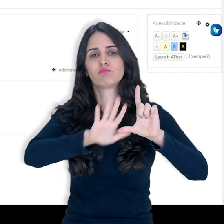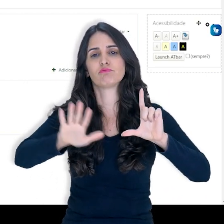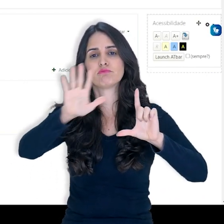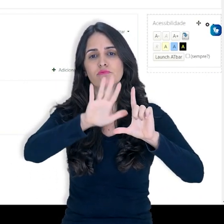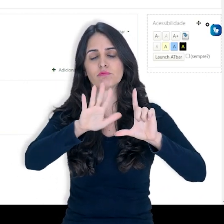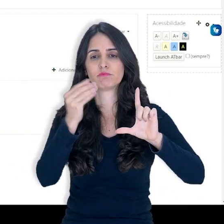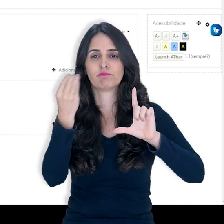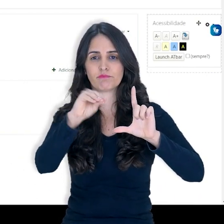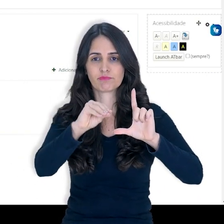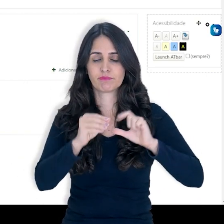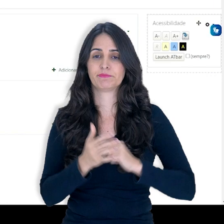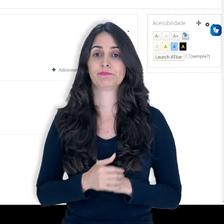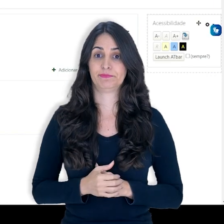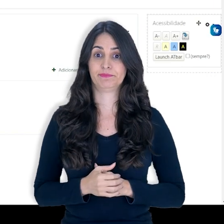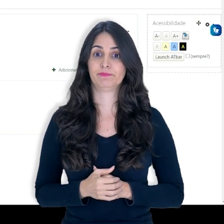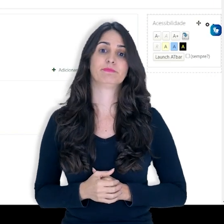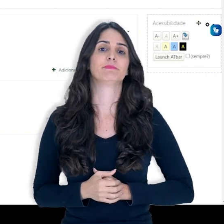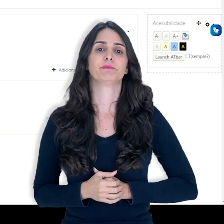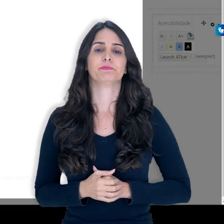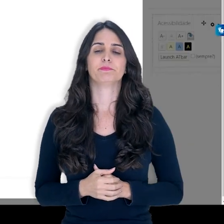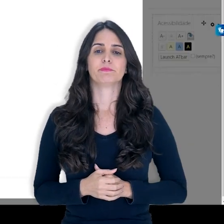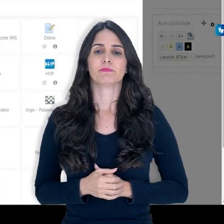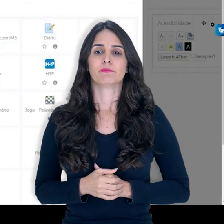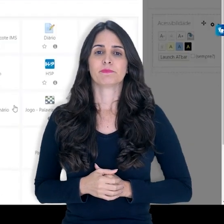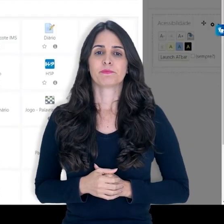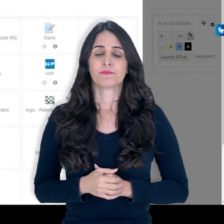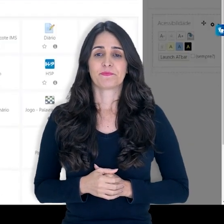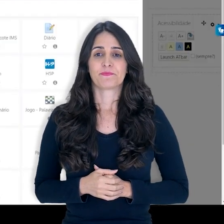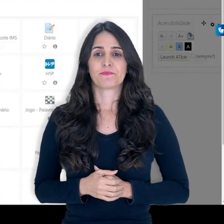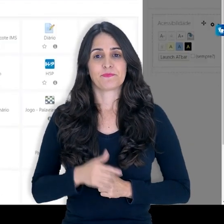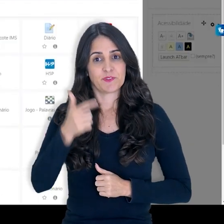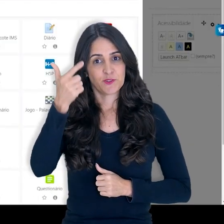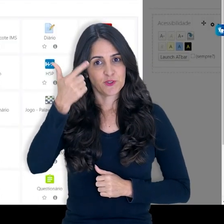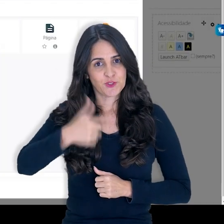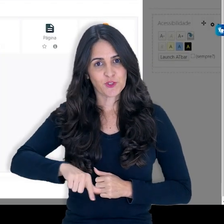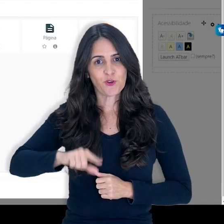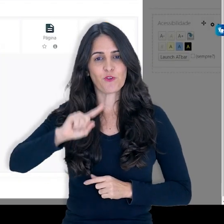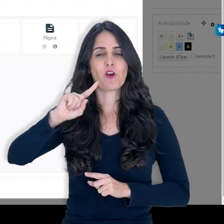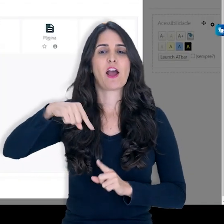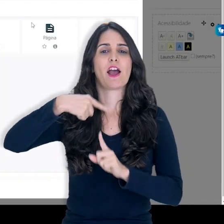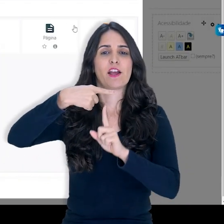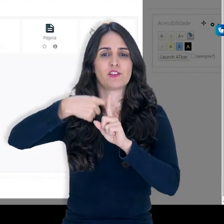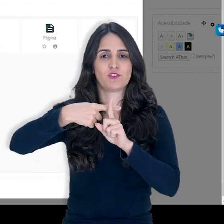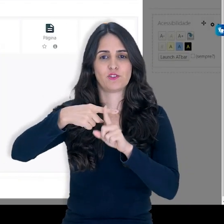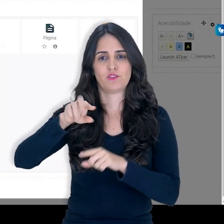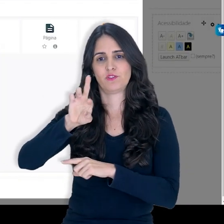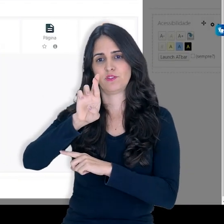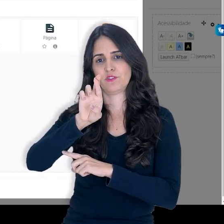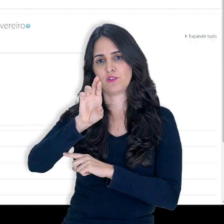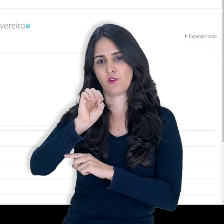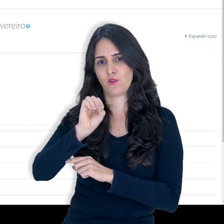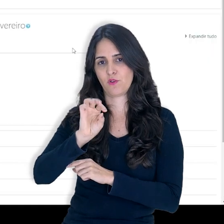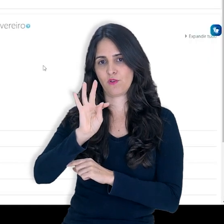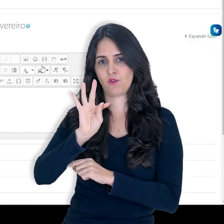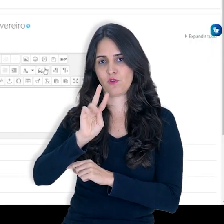na sala. Então, por exemplo, eu vou novamente adicionar o rótulo em recursos